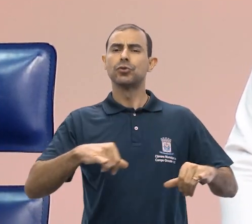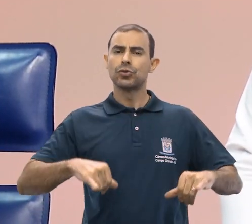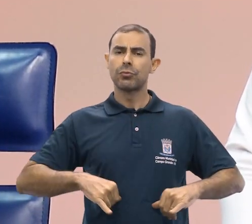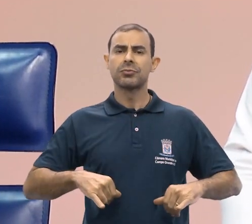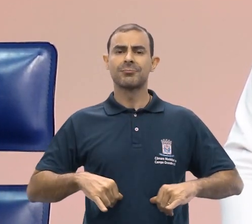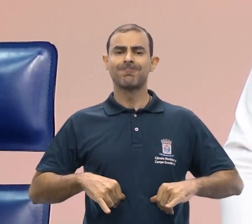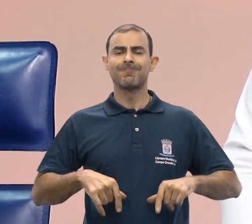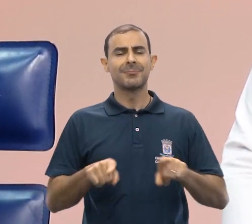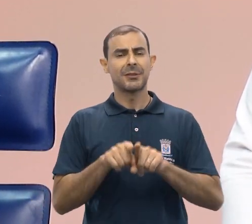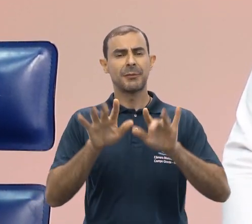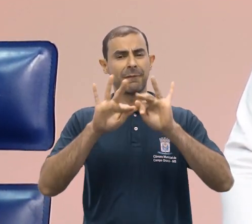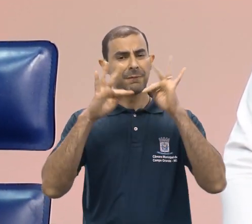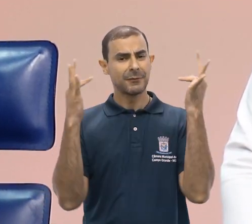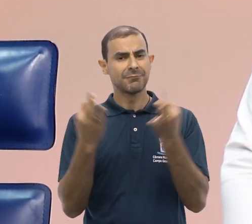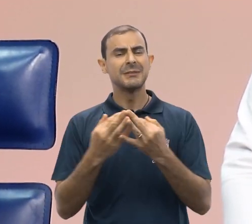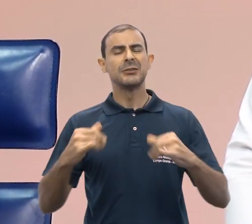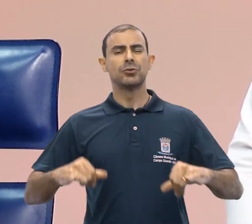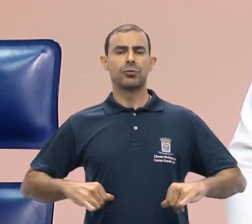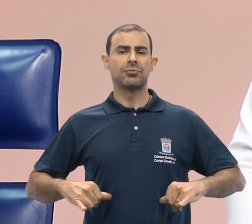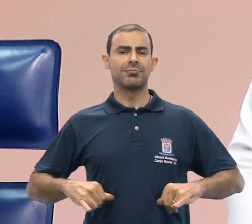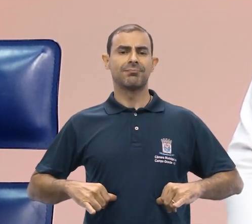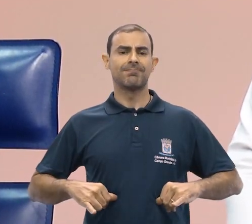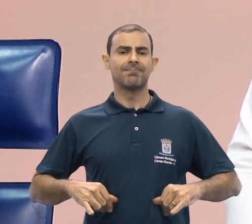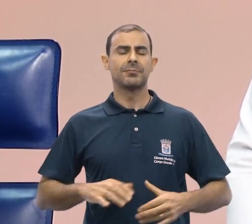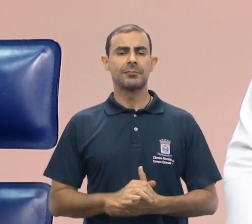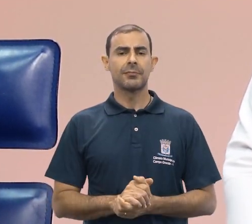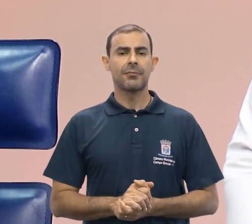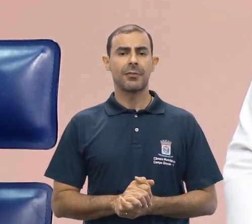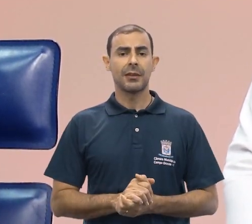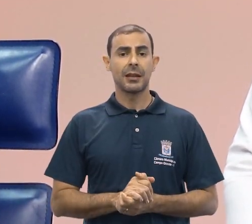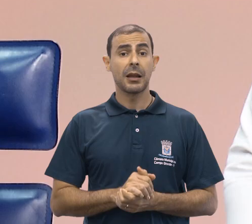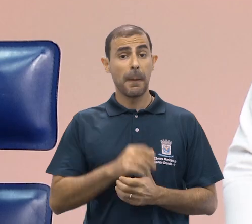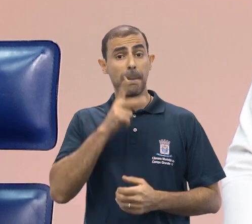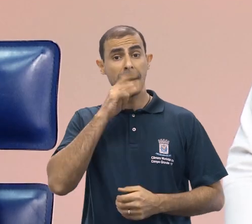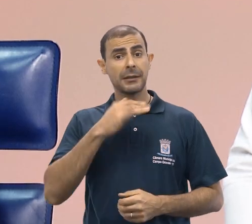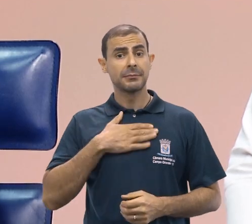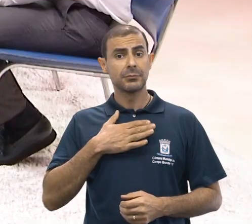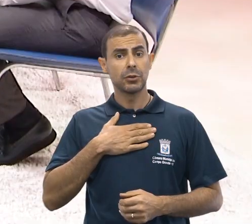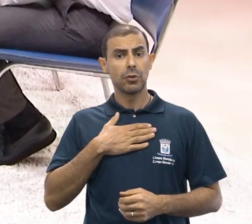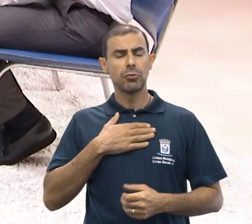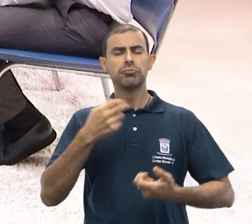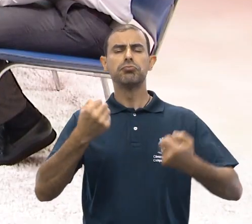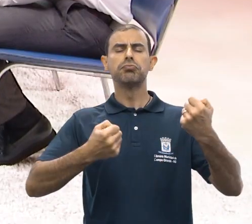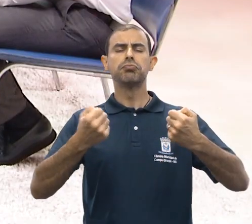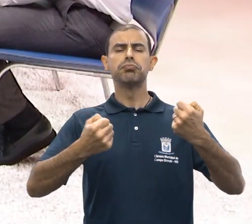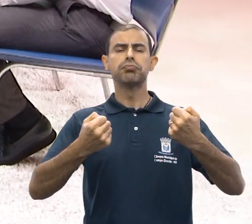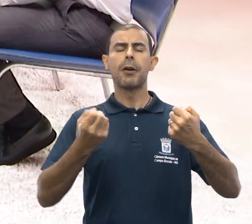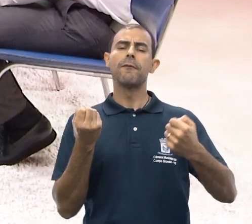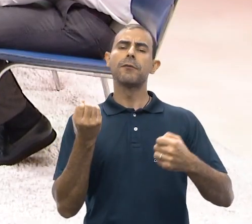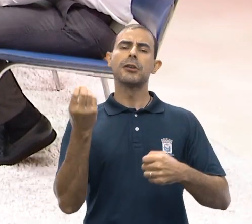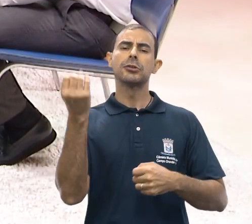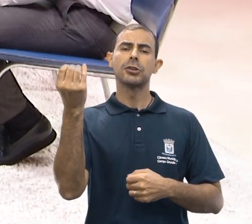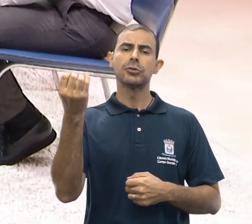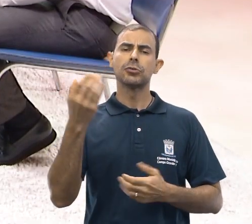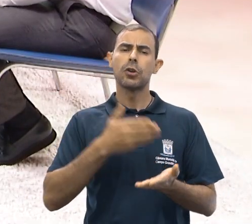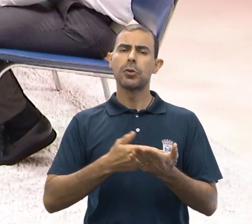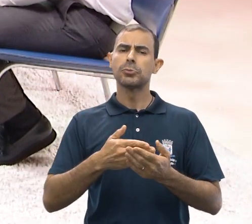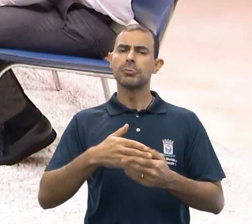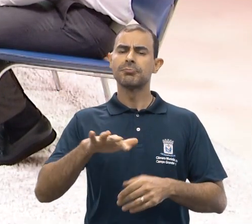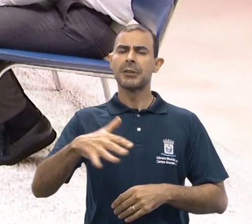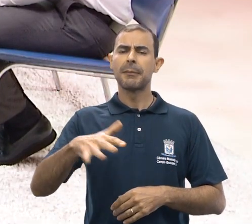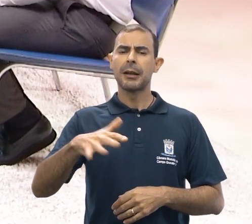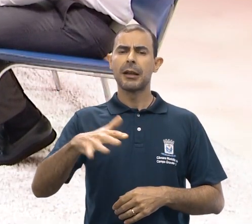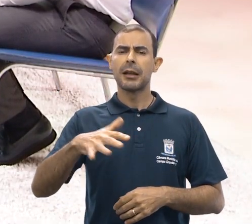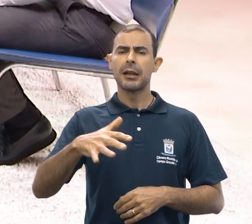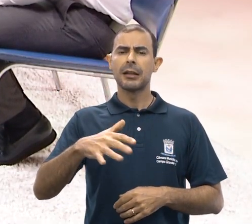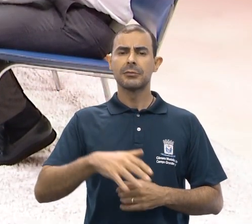família sofreu. O meu pai, ele começou um belo dia viajando, ele começou a tremer, dirigindo o carro. E eu falei para minha irmã, pai,